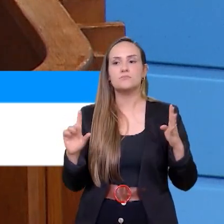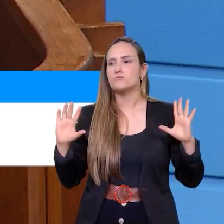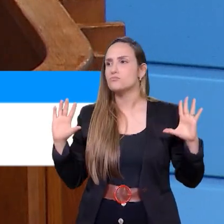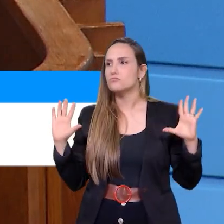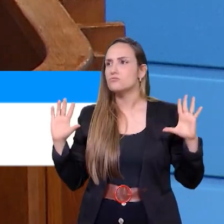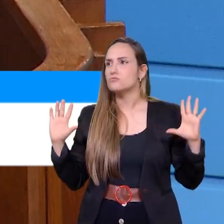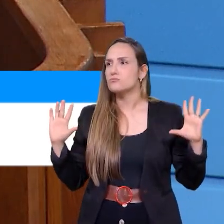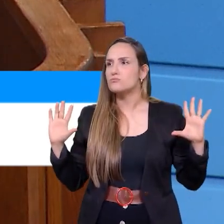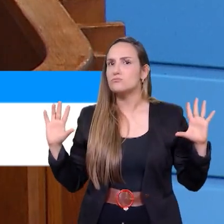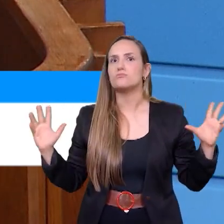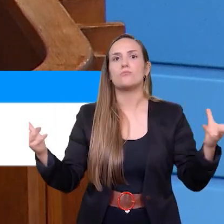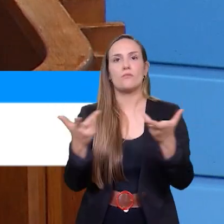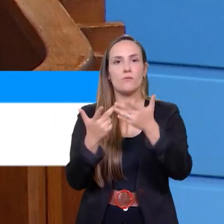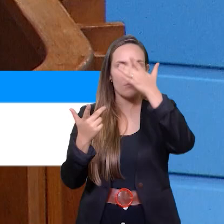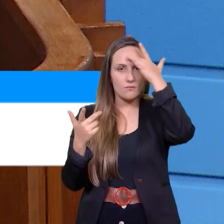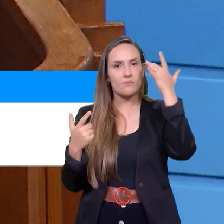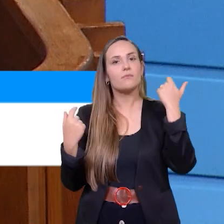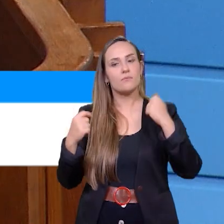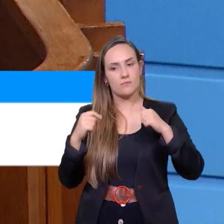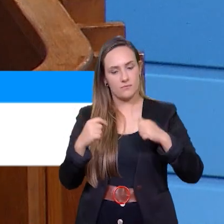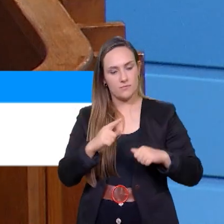amarelos, todos aqueles que merecem